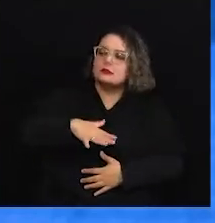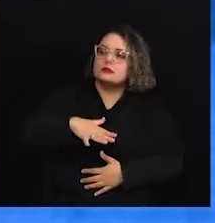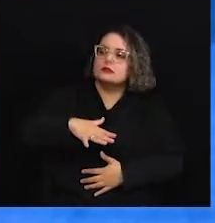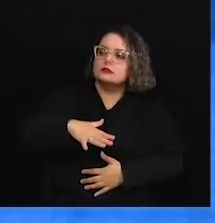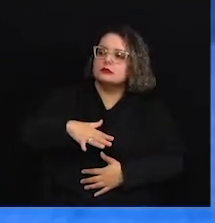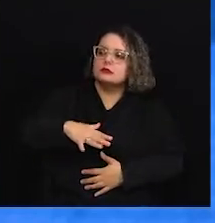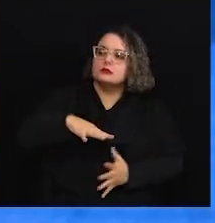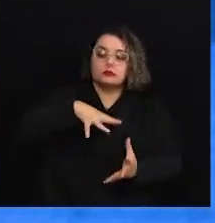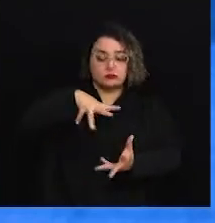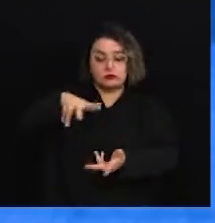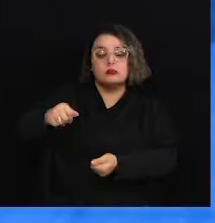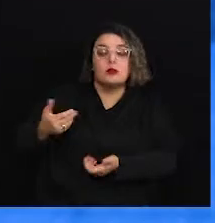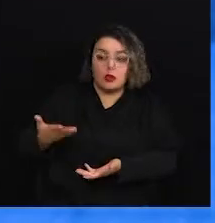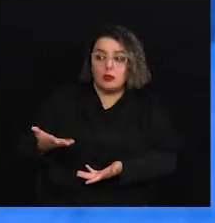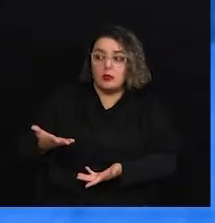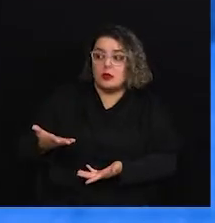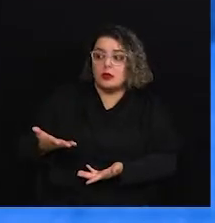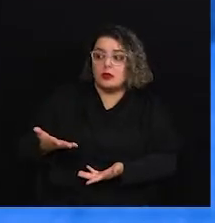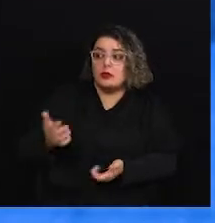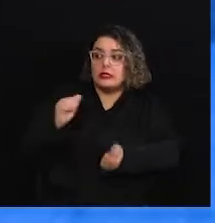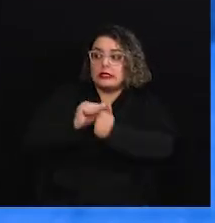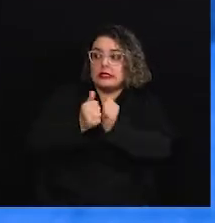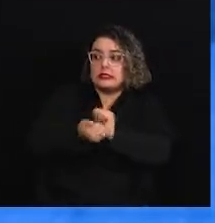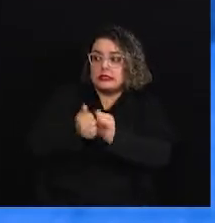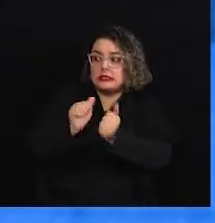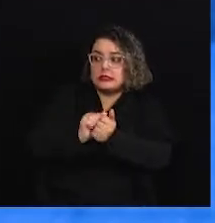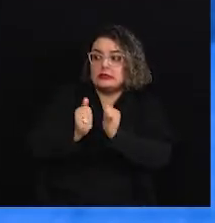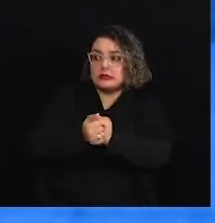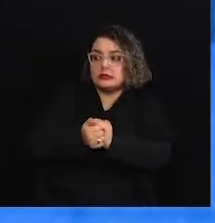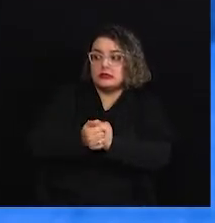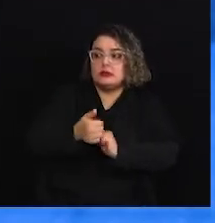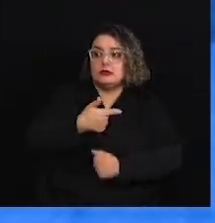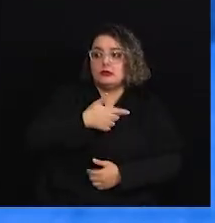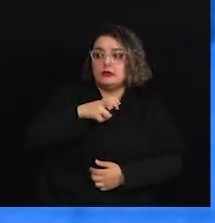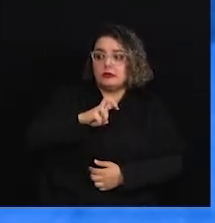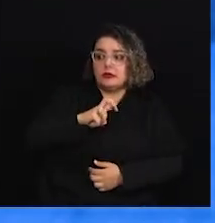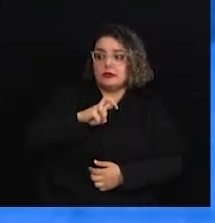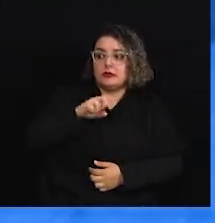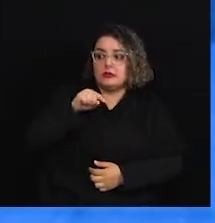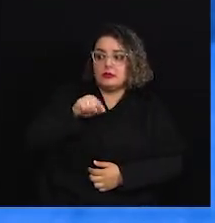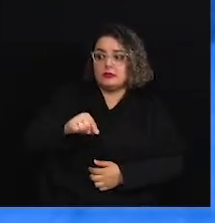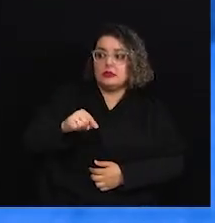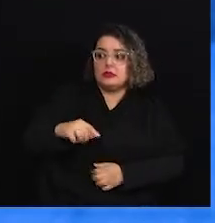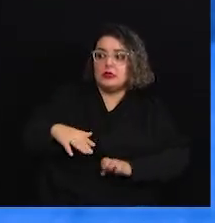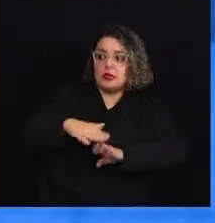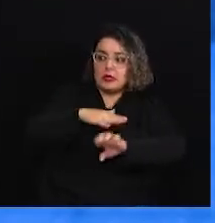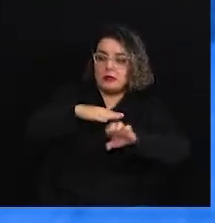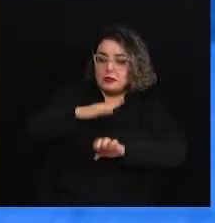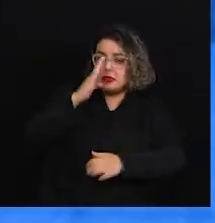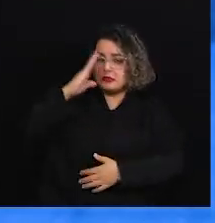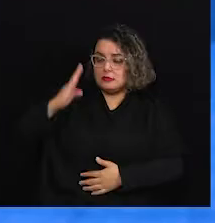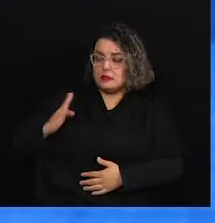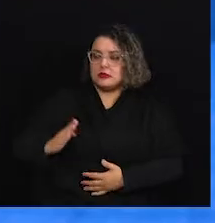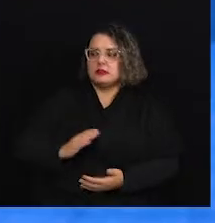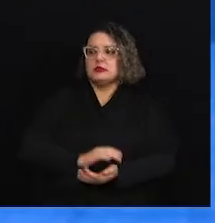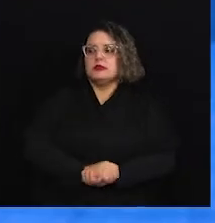aí mundial em que se encaixa essas 25 mil empresas